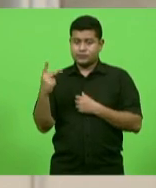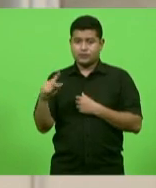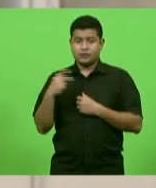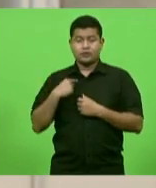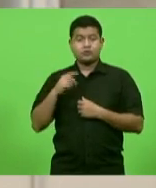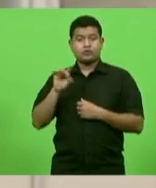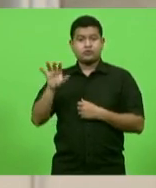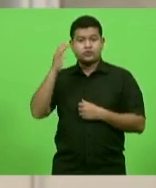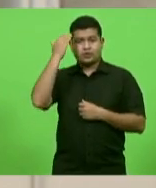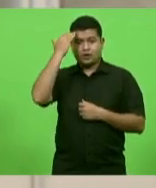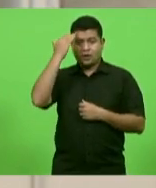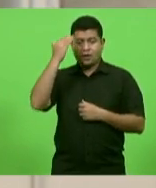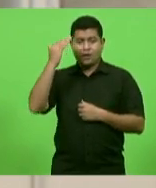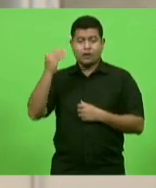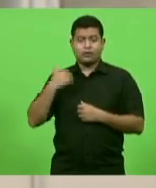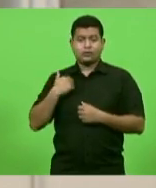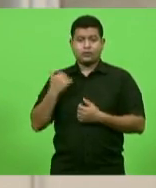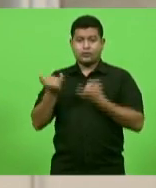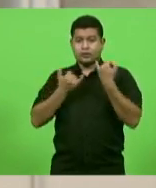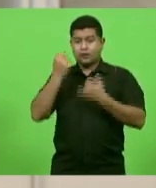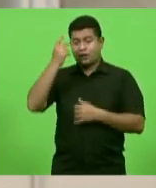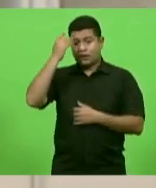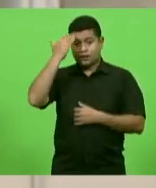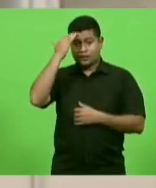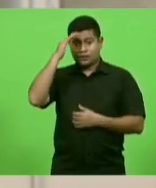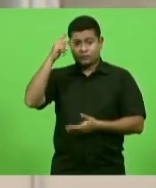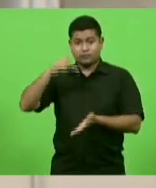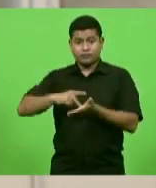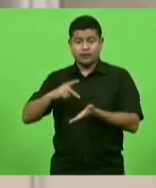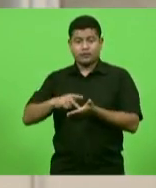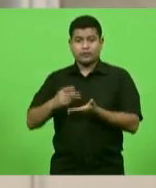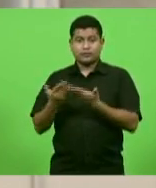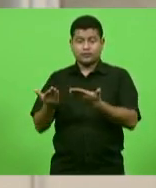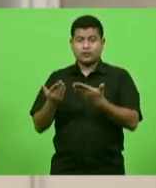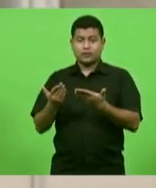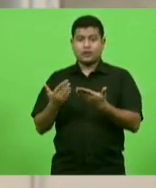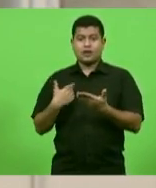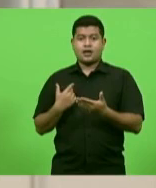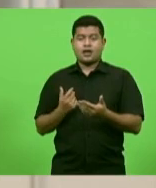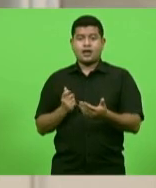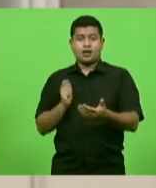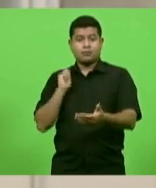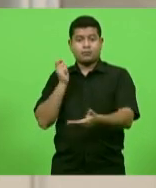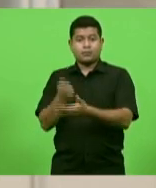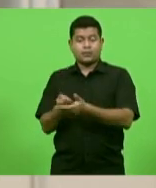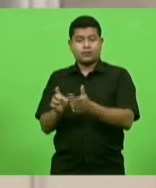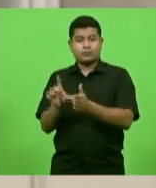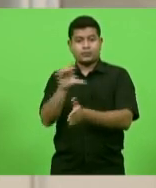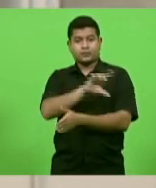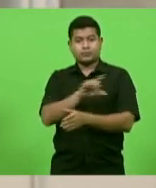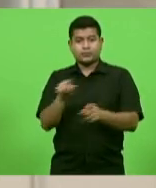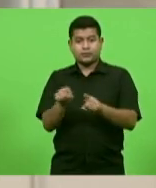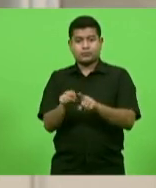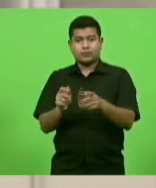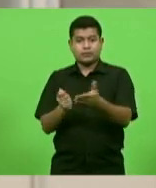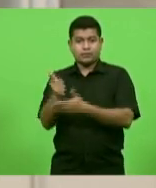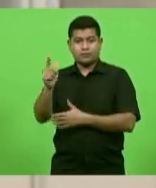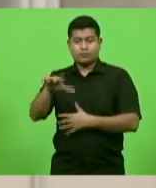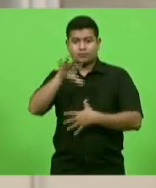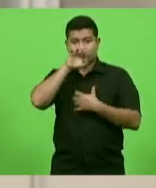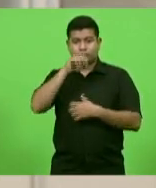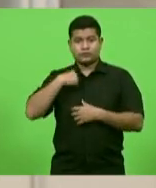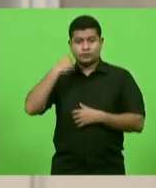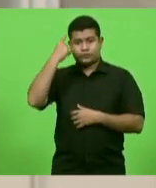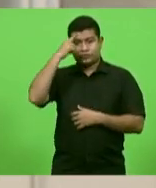veio a ter ciência sobre aquisição dos respiradores por dispensa de licitação e do pagamento antecipado do dia